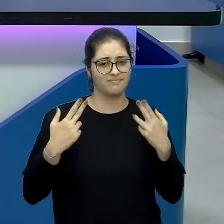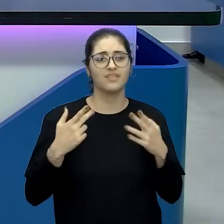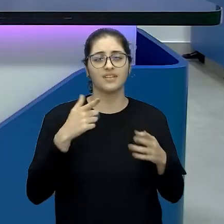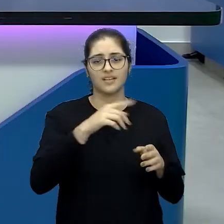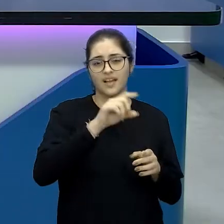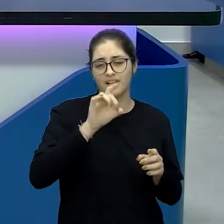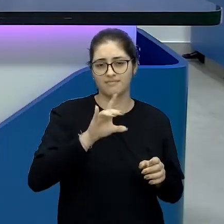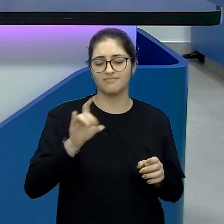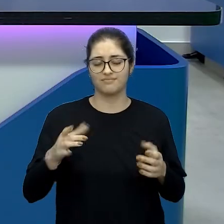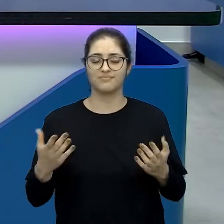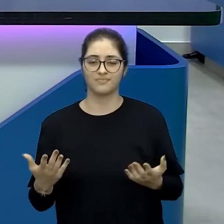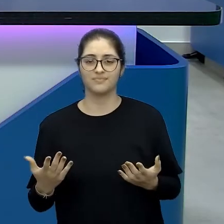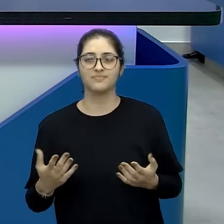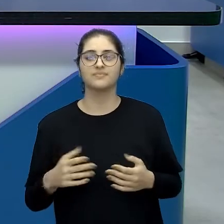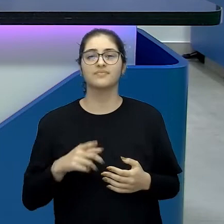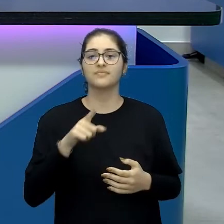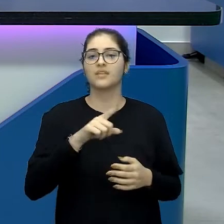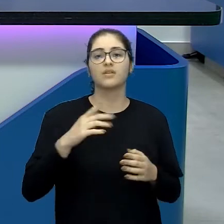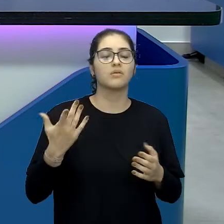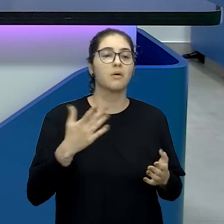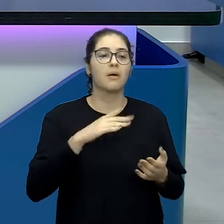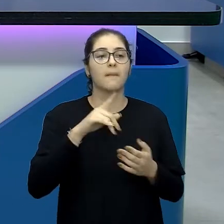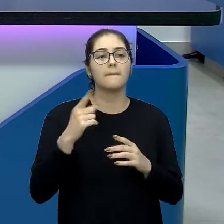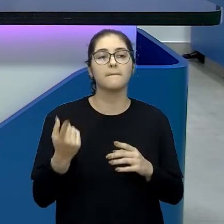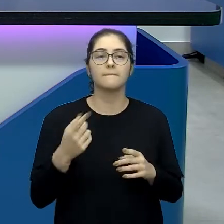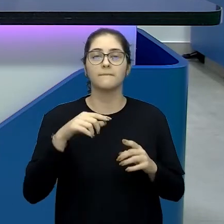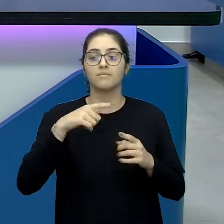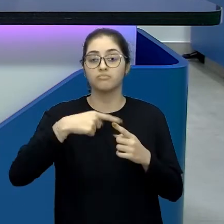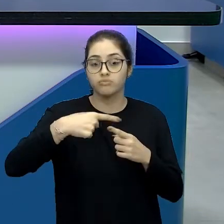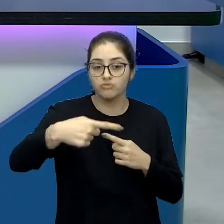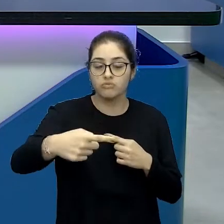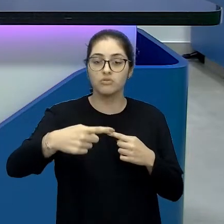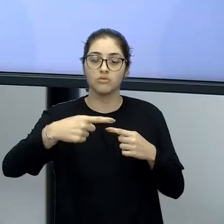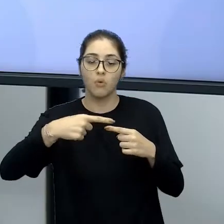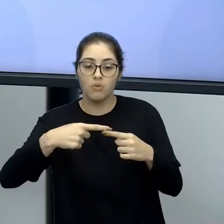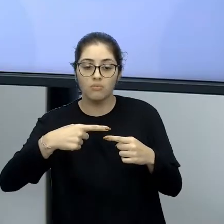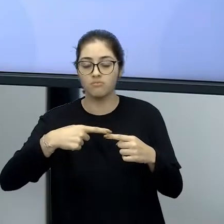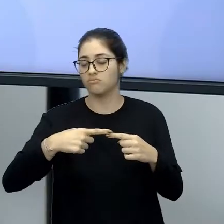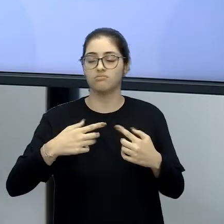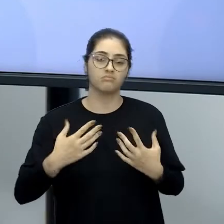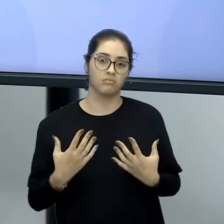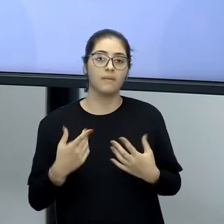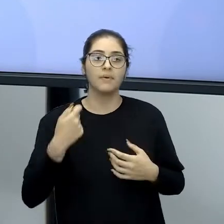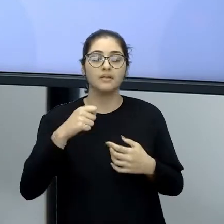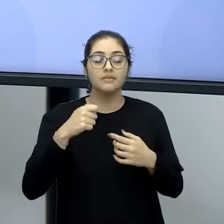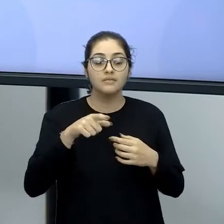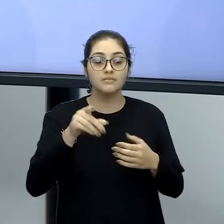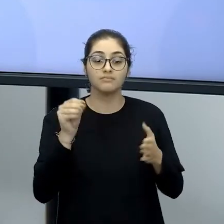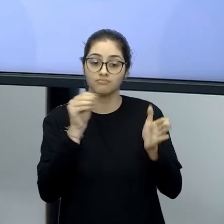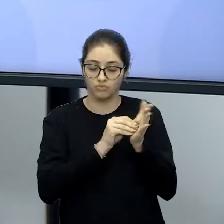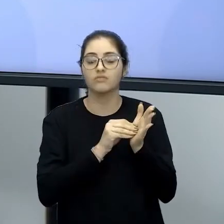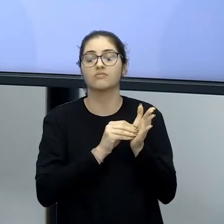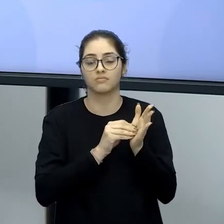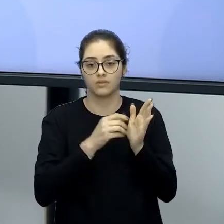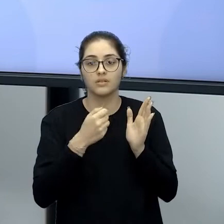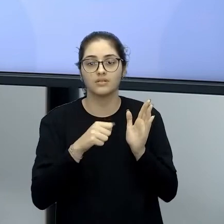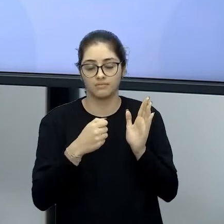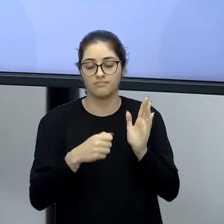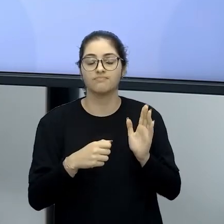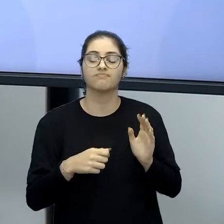vida. Então, se é curto, ou se é longo, ou se é médio prazo, isso mais precisa deixar claro, né? Na hora, precisa deixar